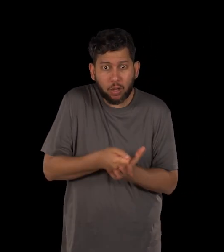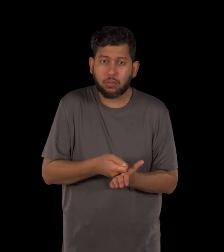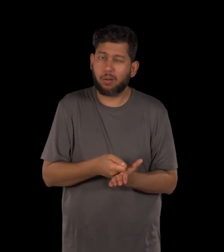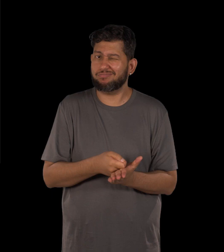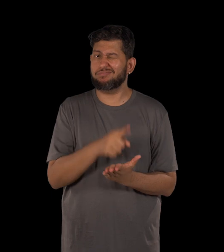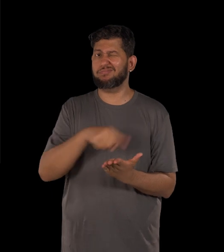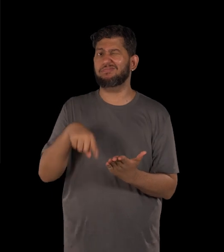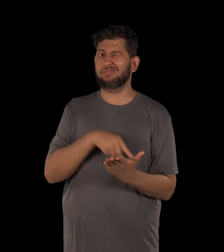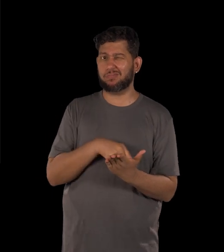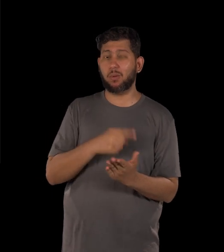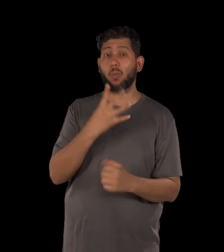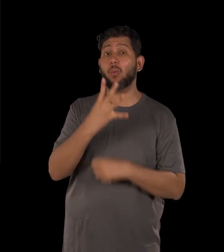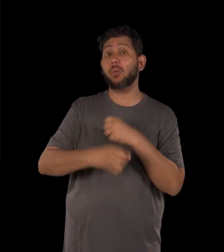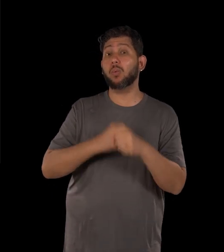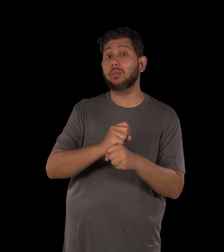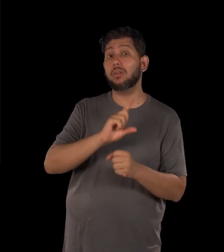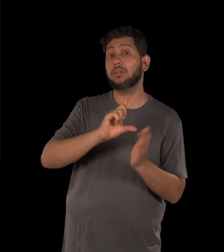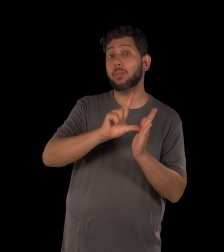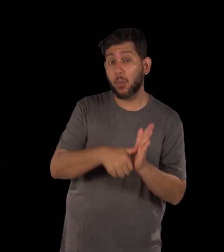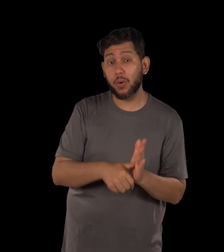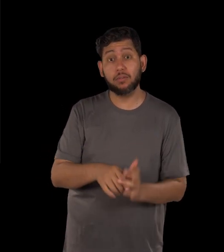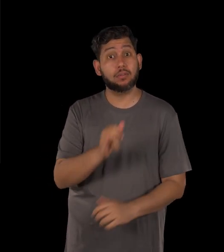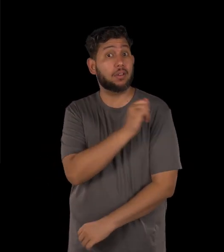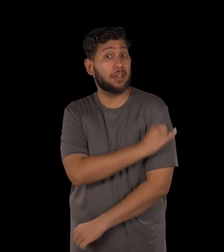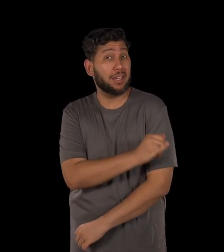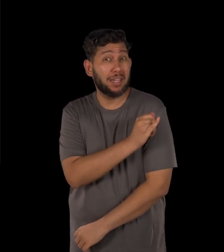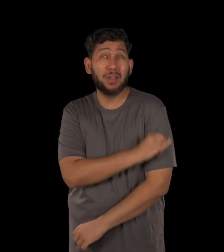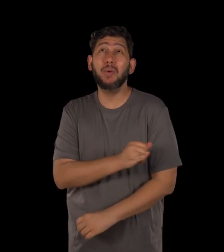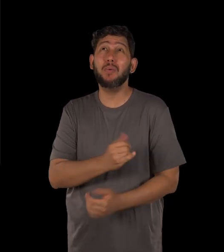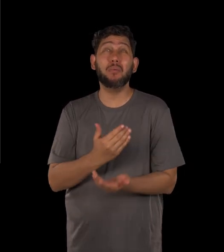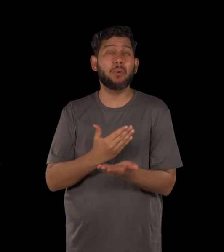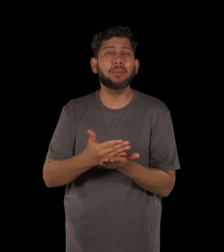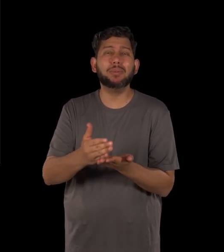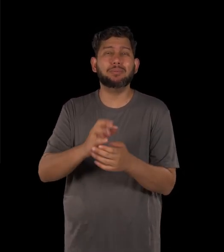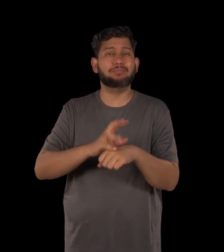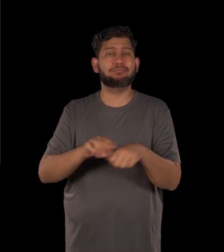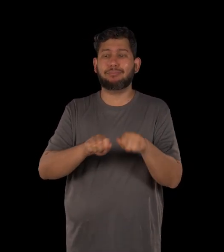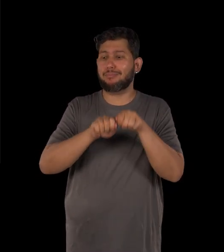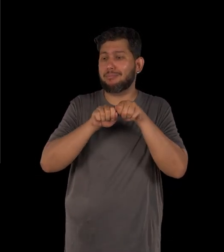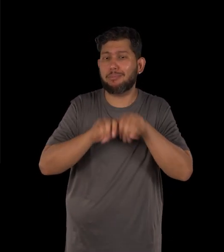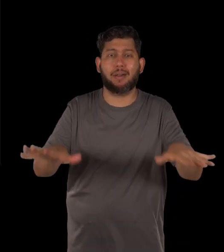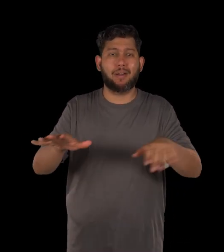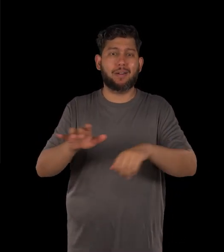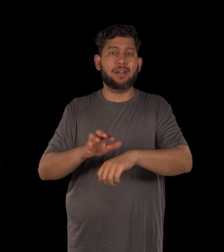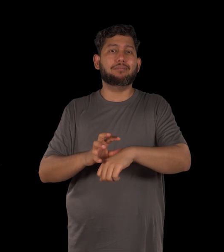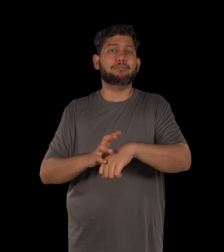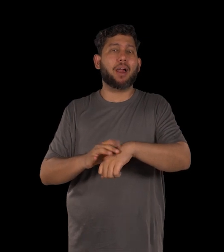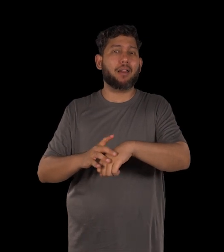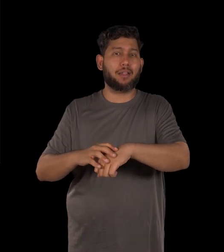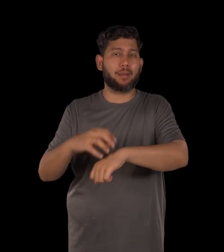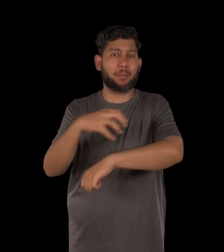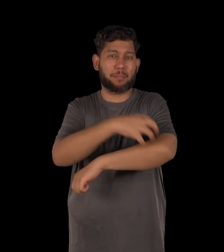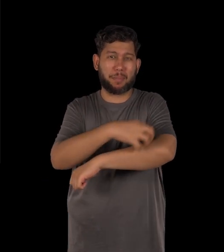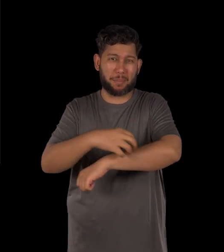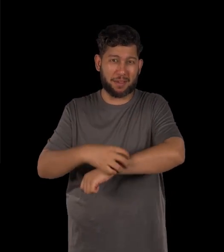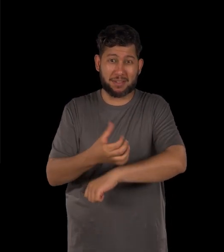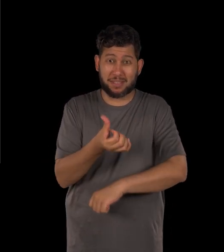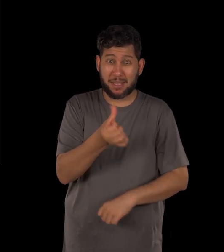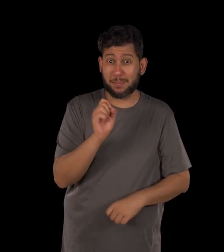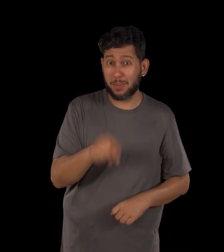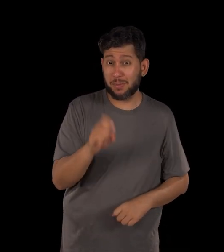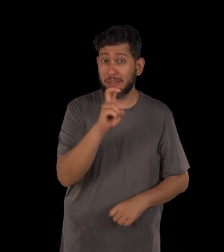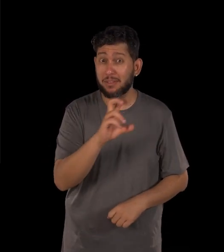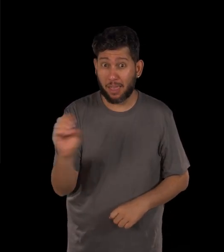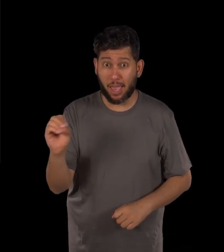e 4 anos depois, o Rio de Janeiro sofreu a mais letal epidemia de varíola de sua história, com mais de 6.500